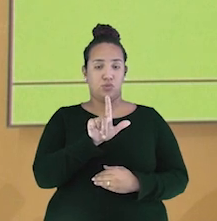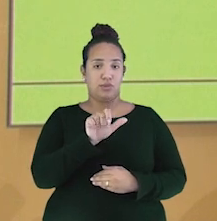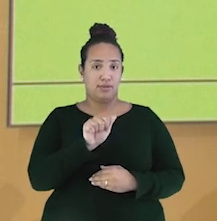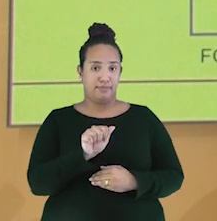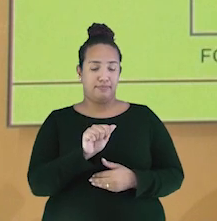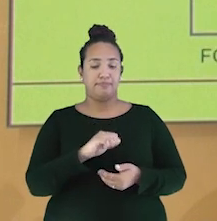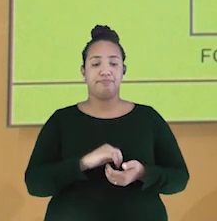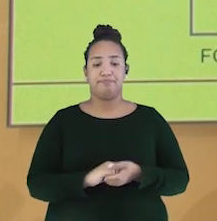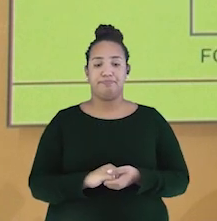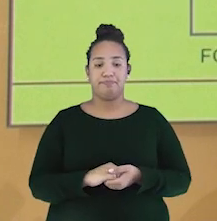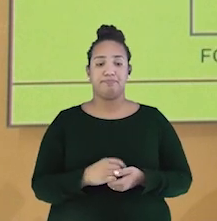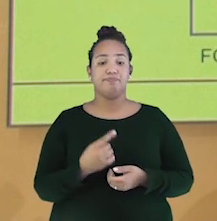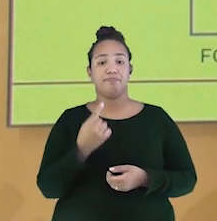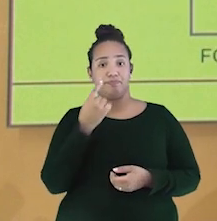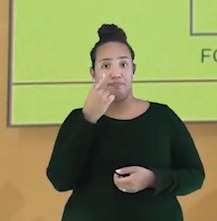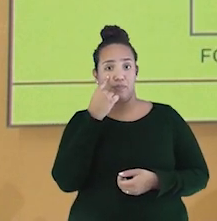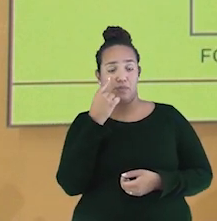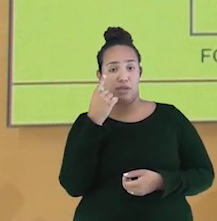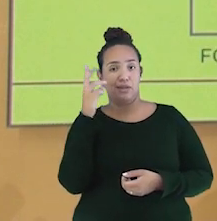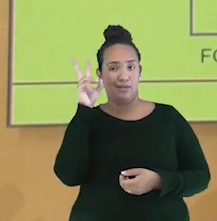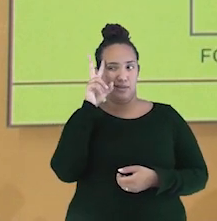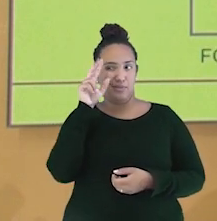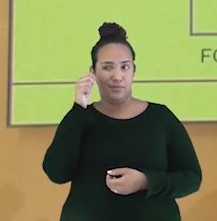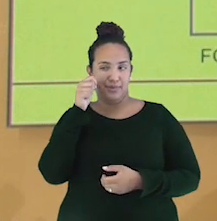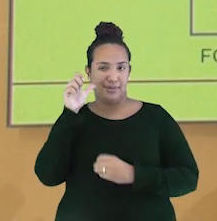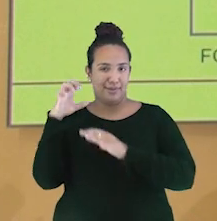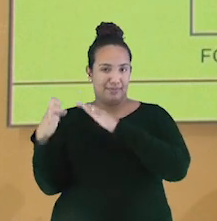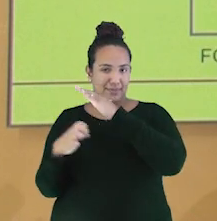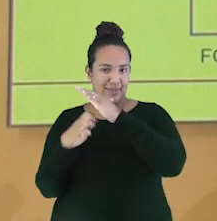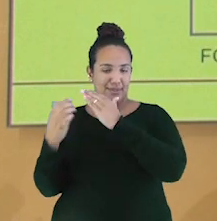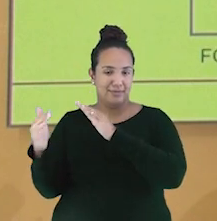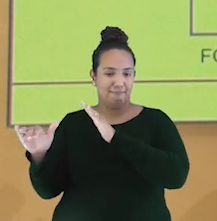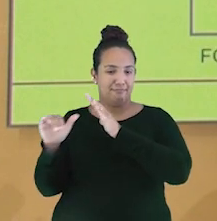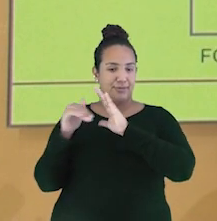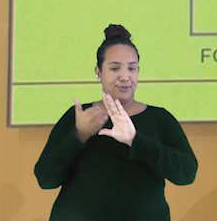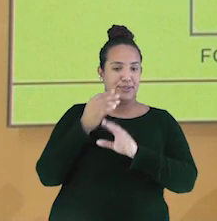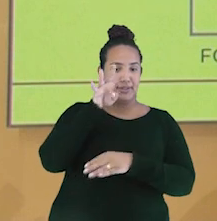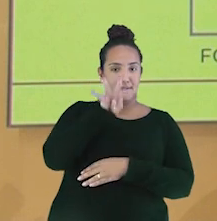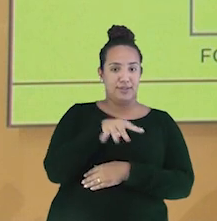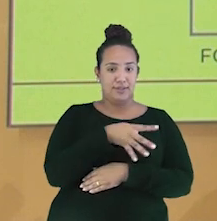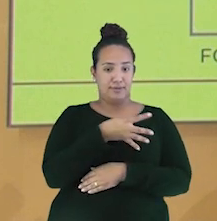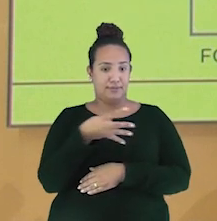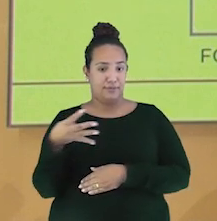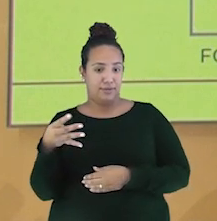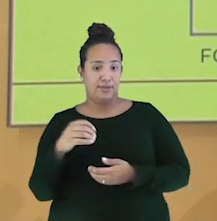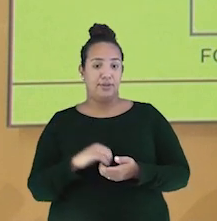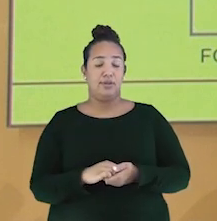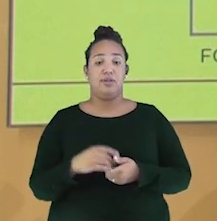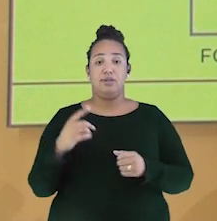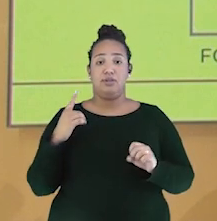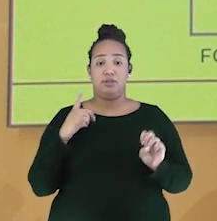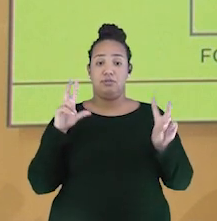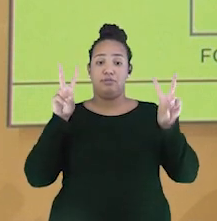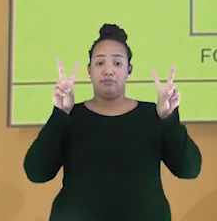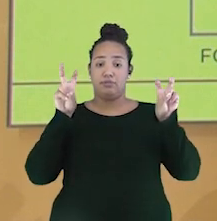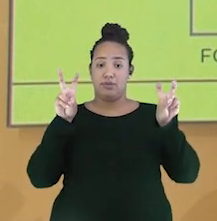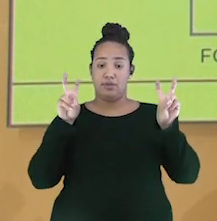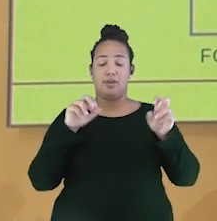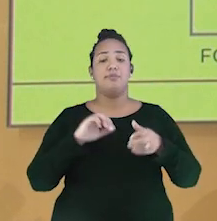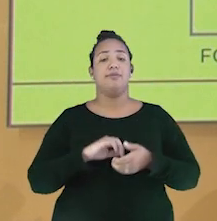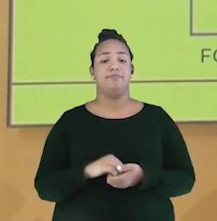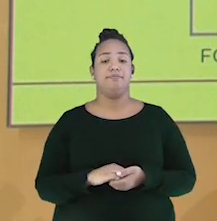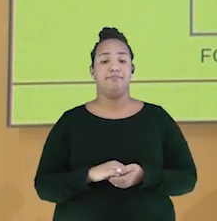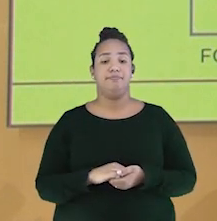a tabela que a gerente da indústria enviou para Tiago tem um título tabela de preço do